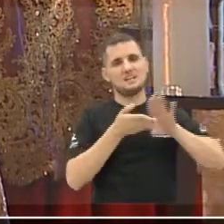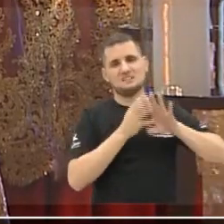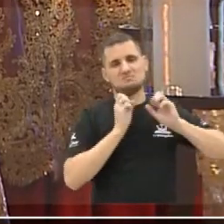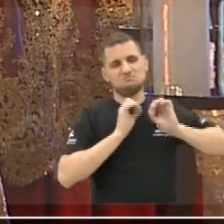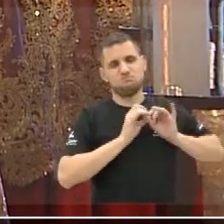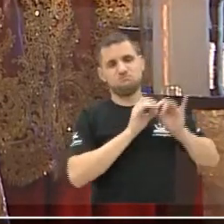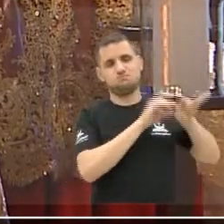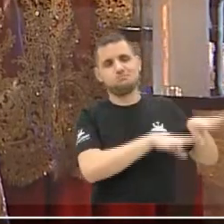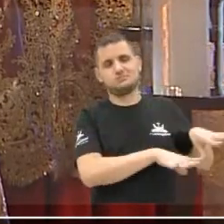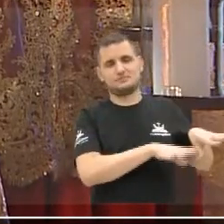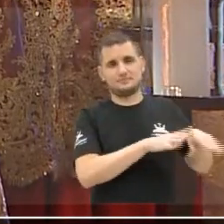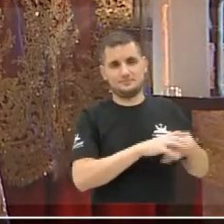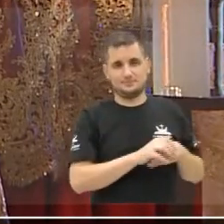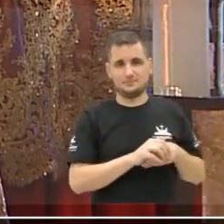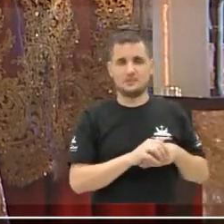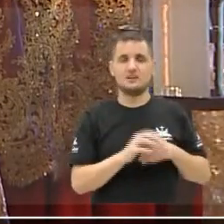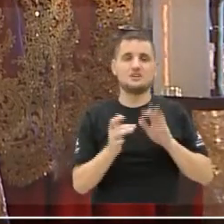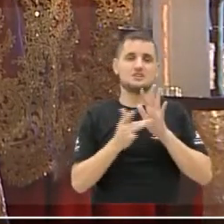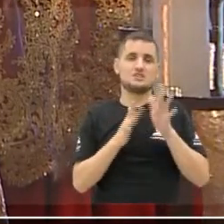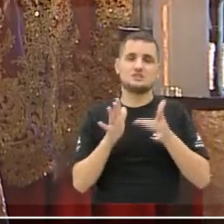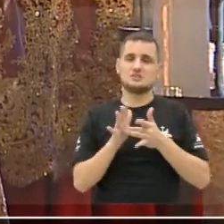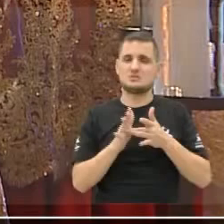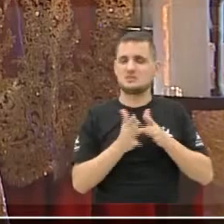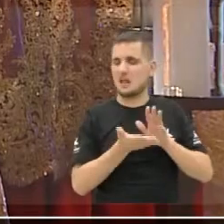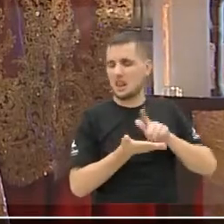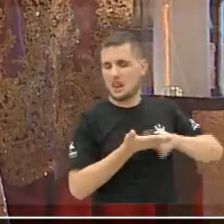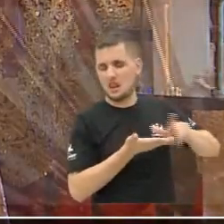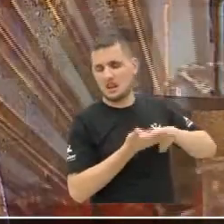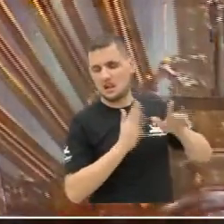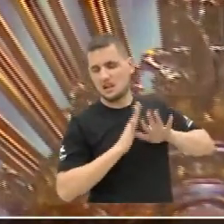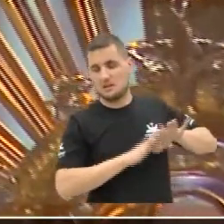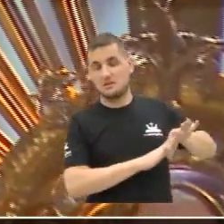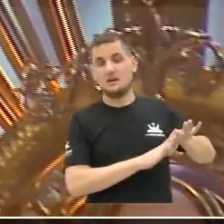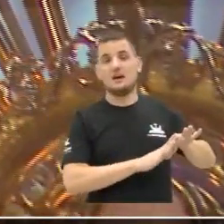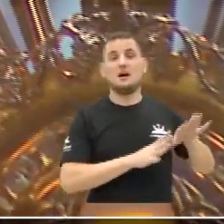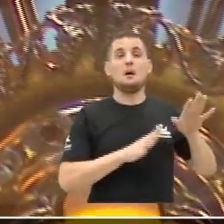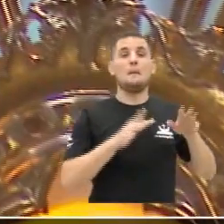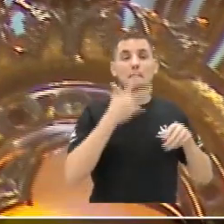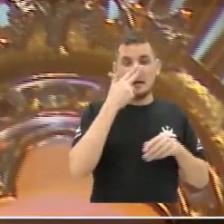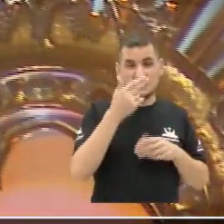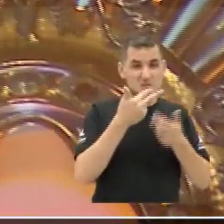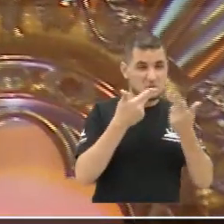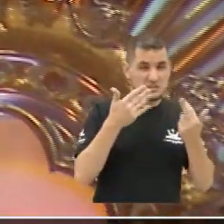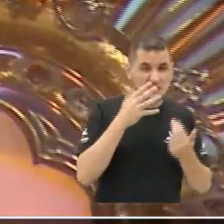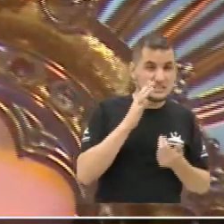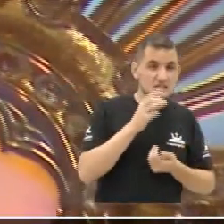Leva embora, Senhor Jesus. Parece uma coisa tão pequena, mas que para você é tão difícil.